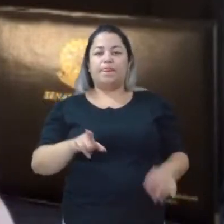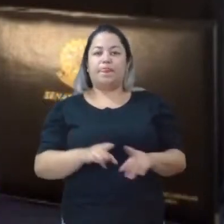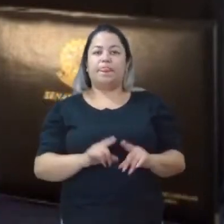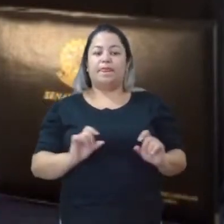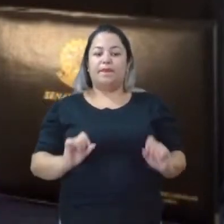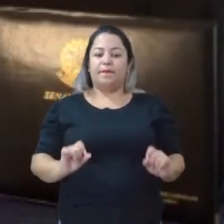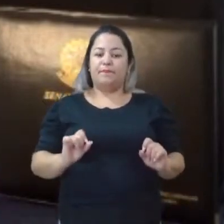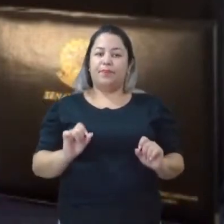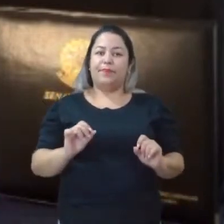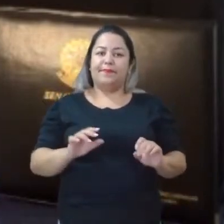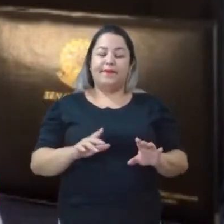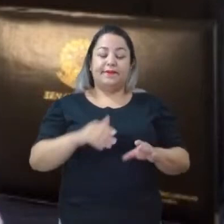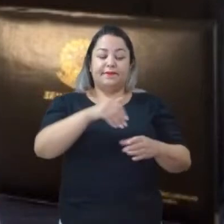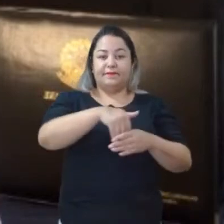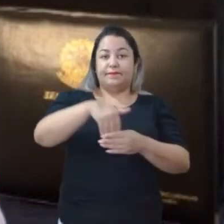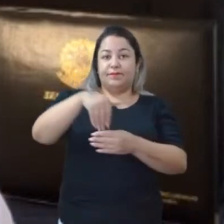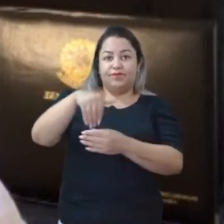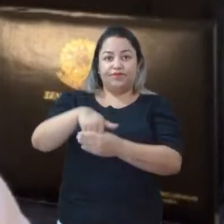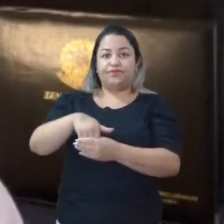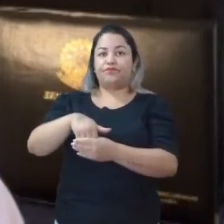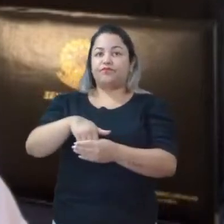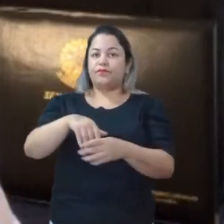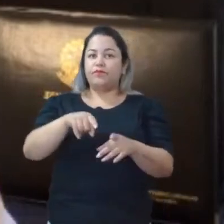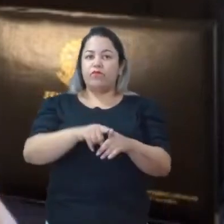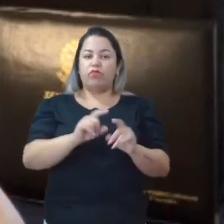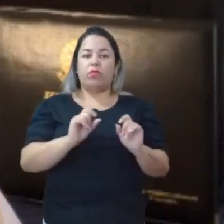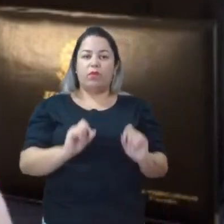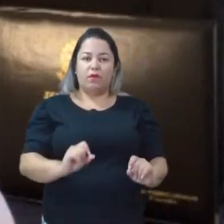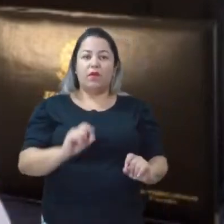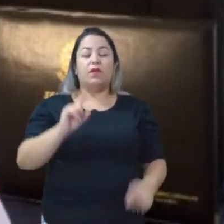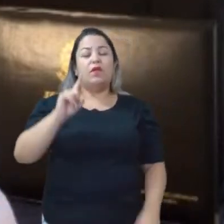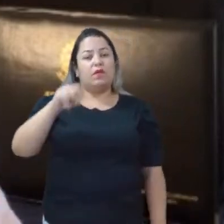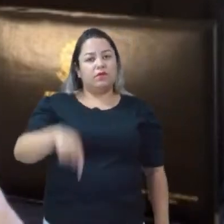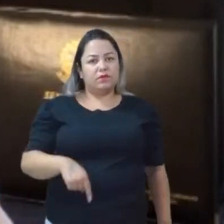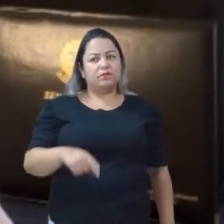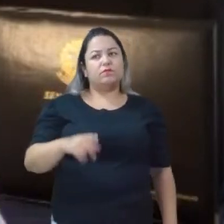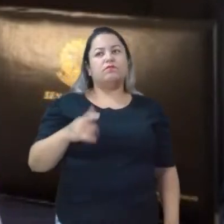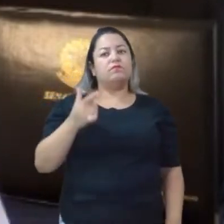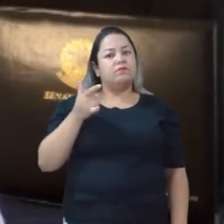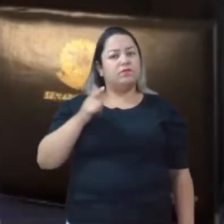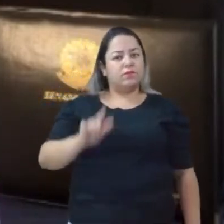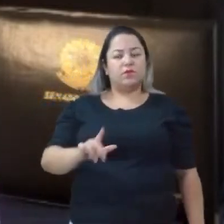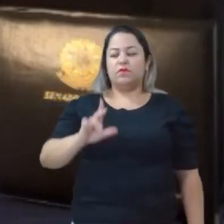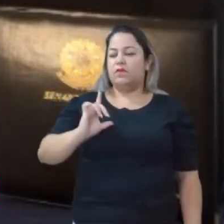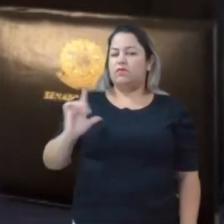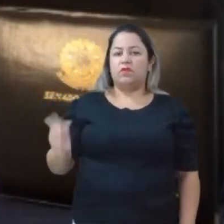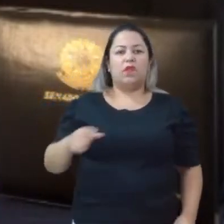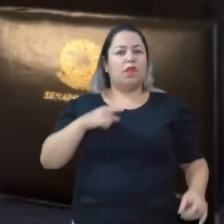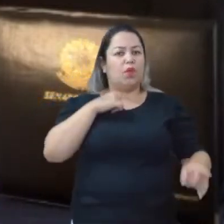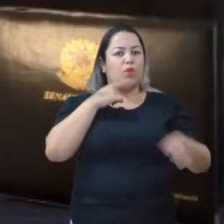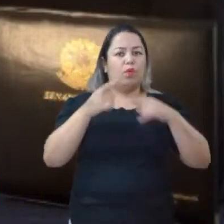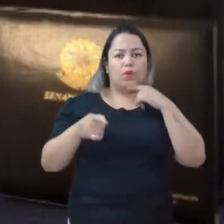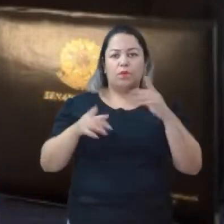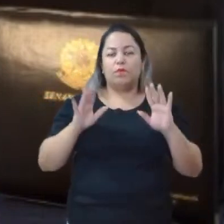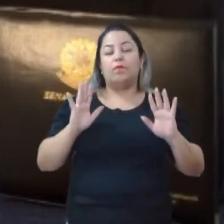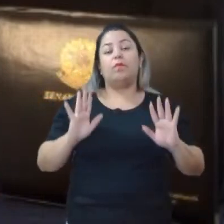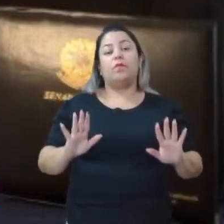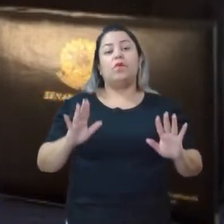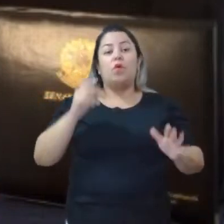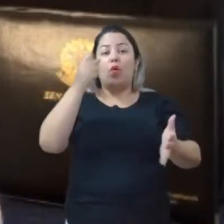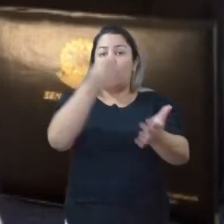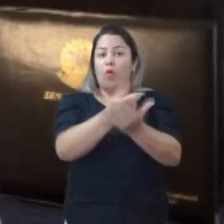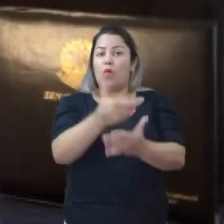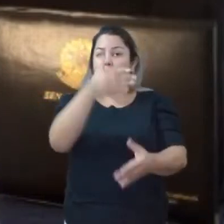do pleito eleitoral. Não é a questão das urnas, isso está superado, isso a gente não tem questionamento. Agora, compra de